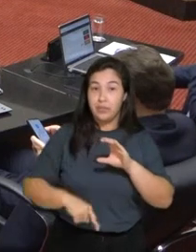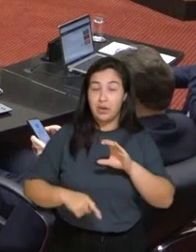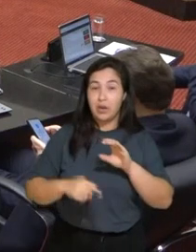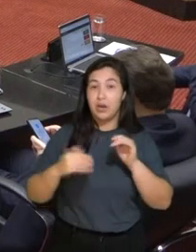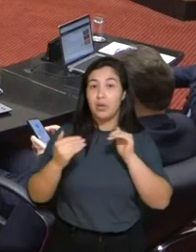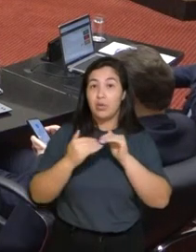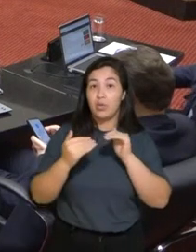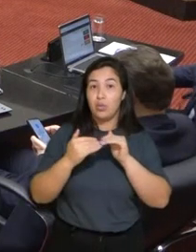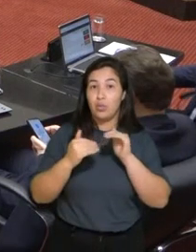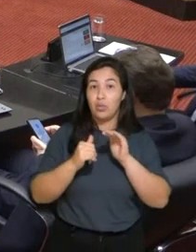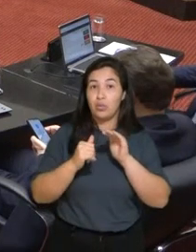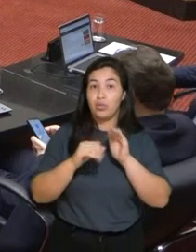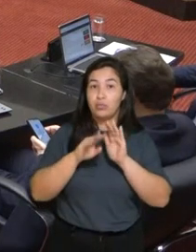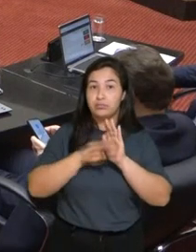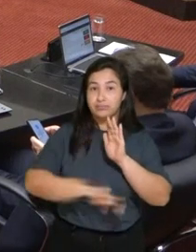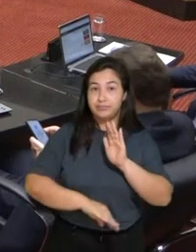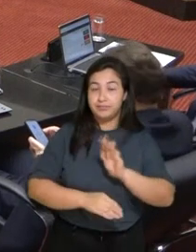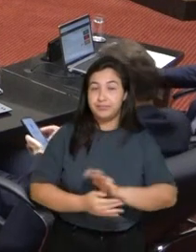veto.